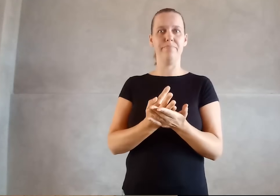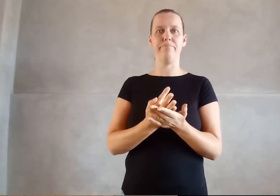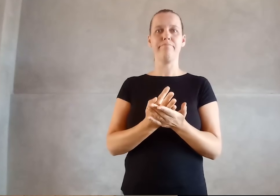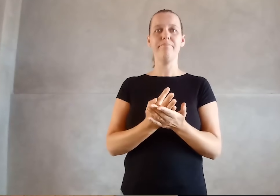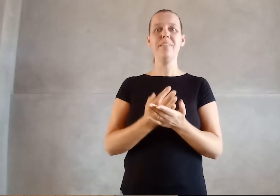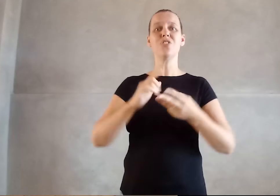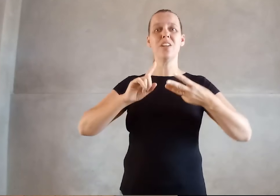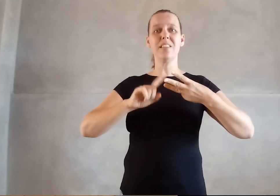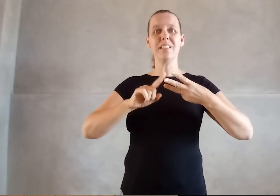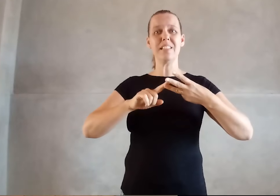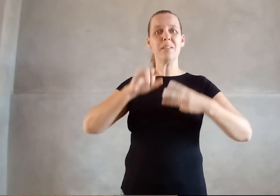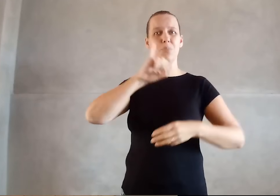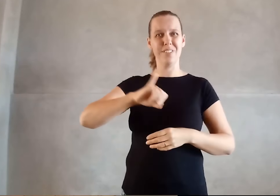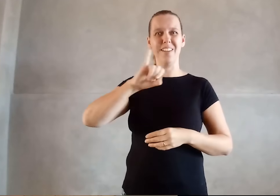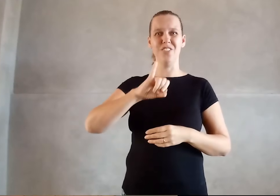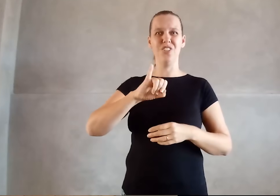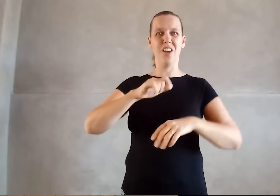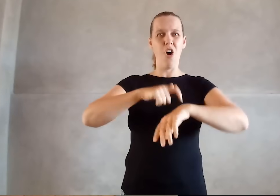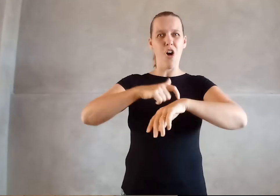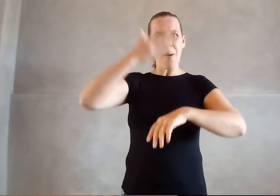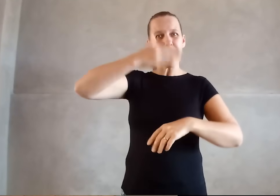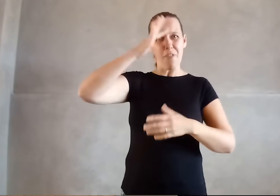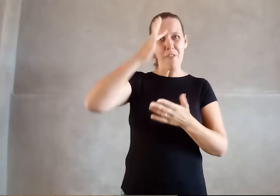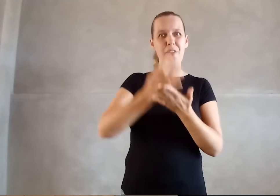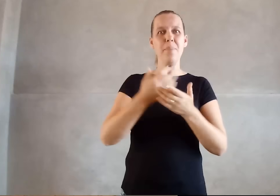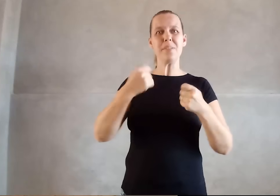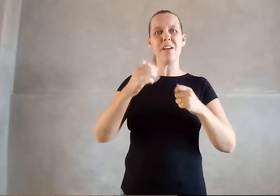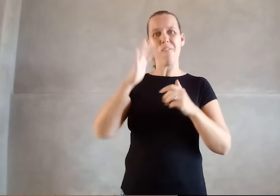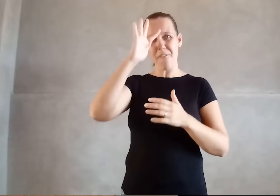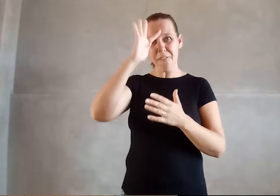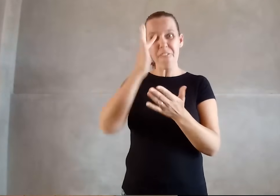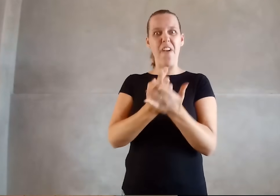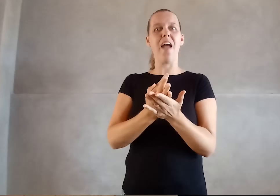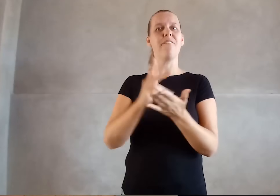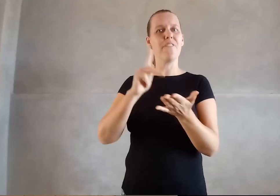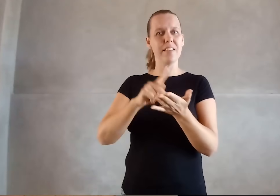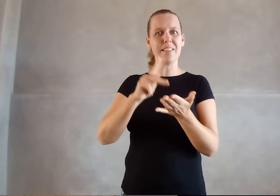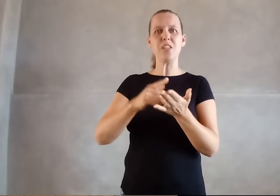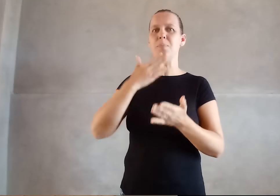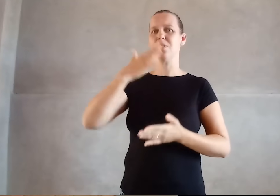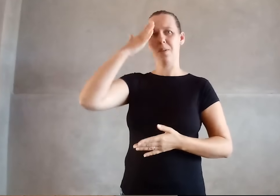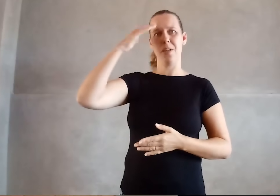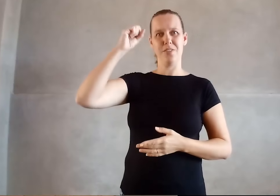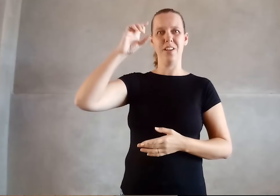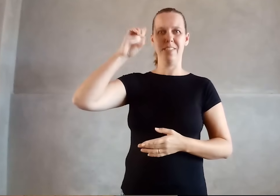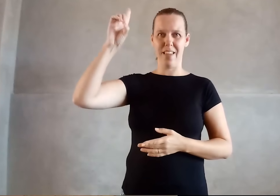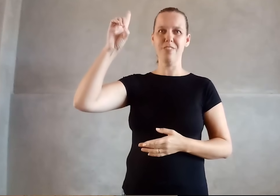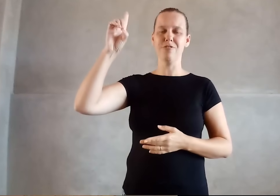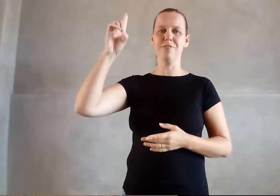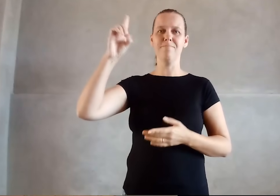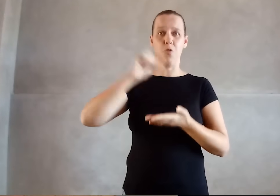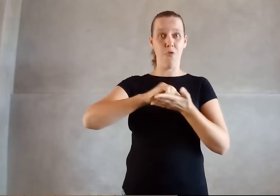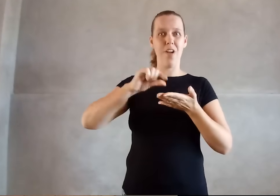aqui. Na provação nós precisamos orar com fé, pedindo sabedoria a Deus. O texto diz isso, olha. Peça, porém,